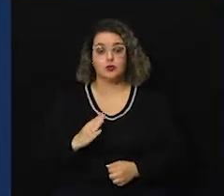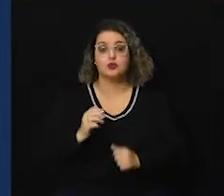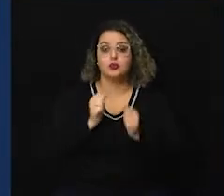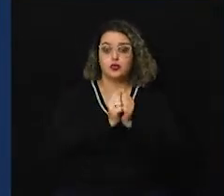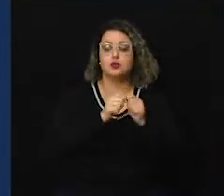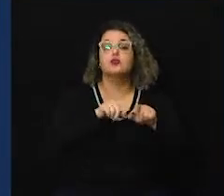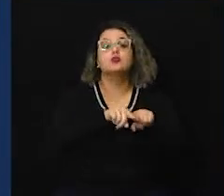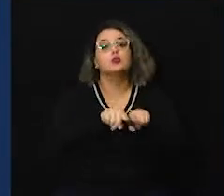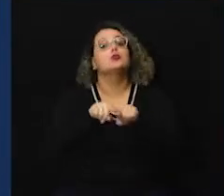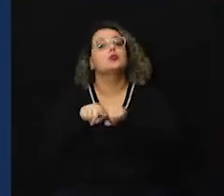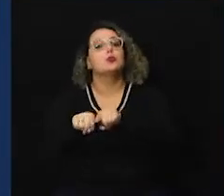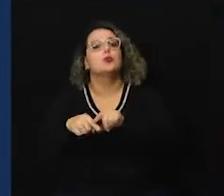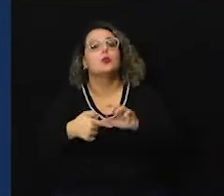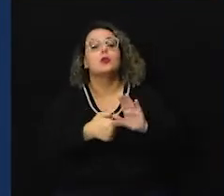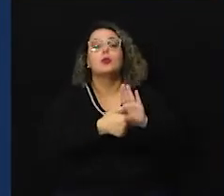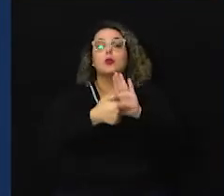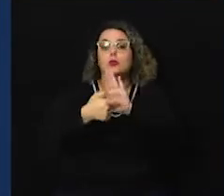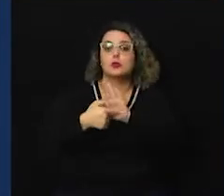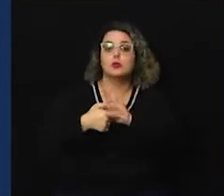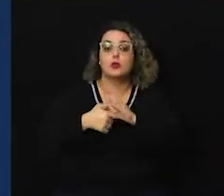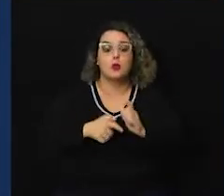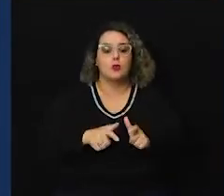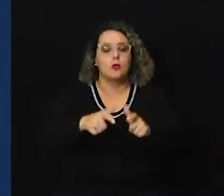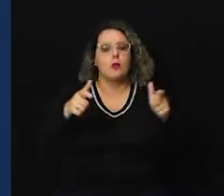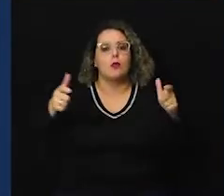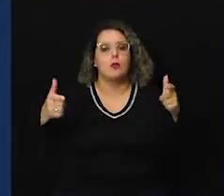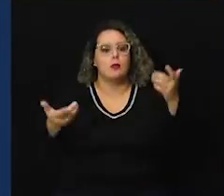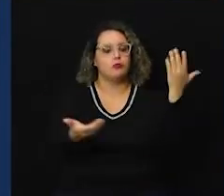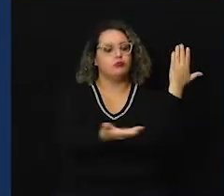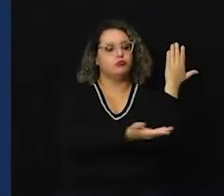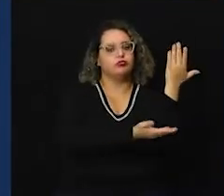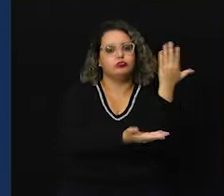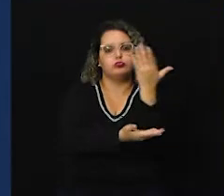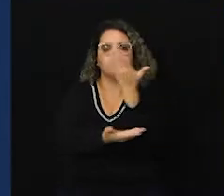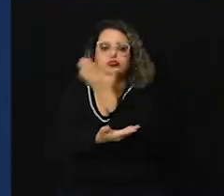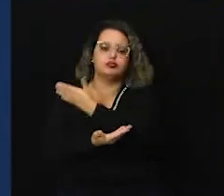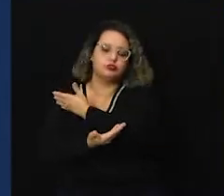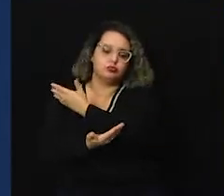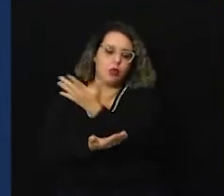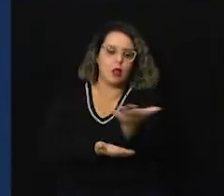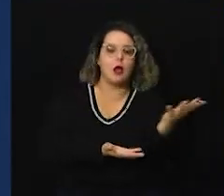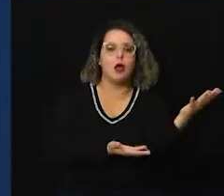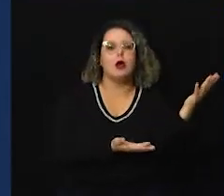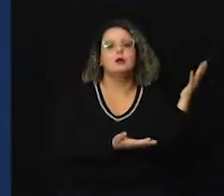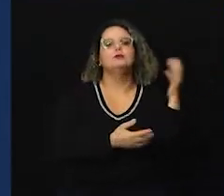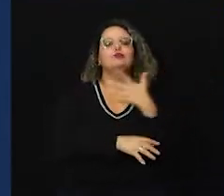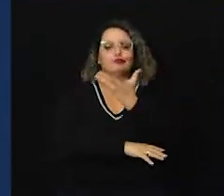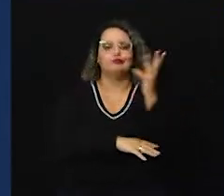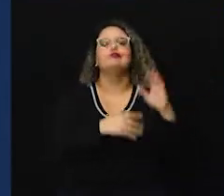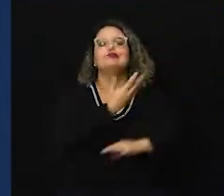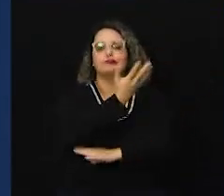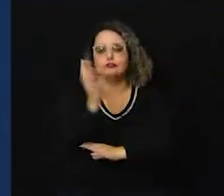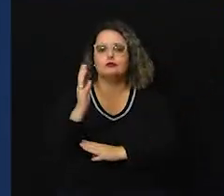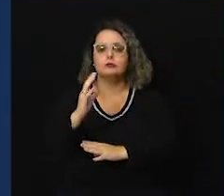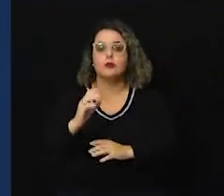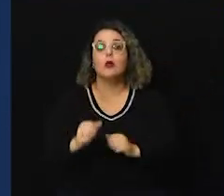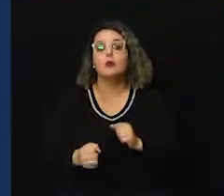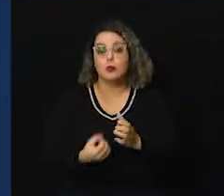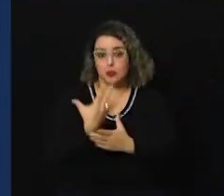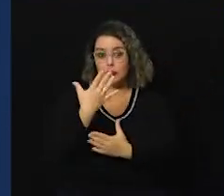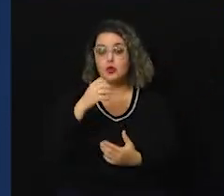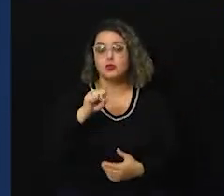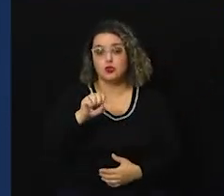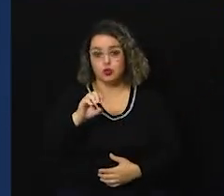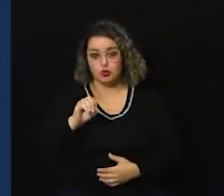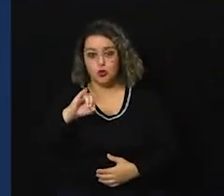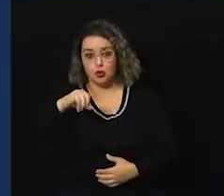parceiros mostrou que o aumento do desmatamento e da conversão de matas nativas especialmente para a produção de soja